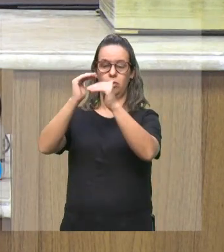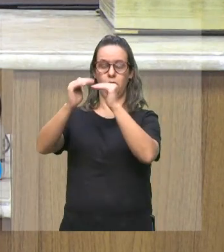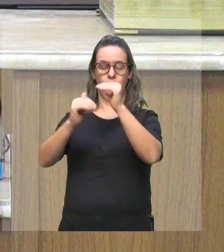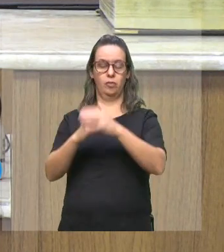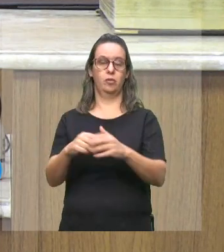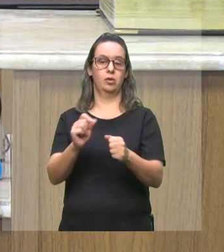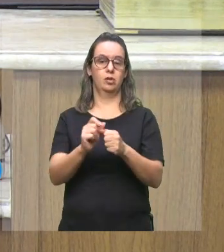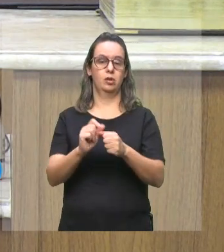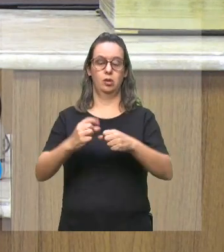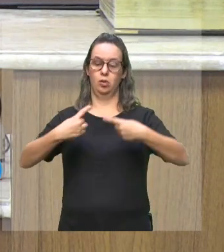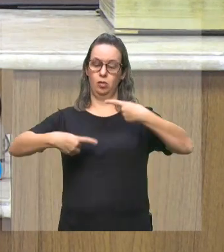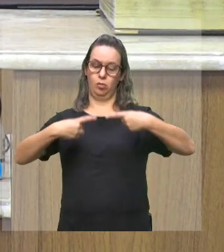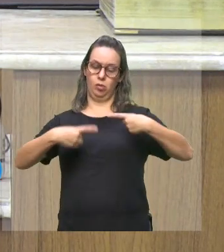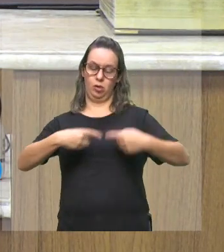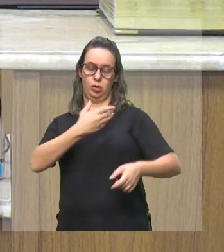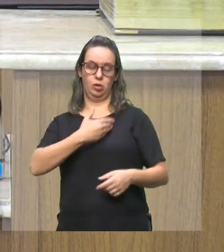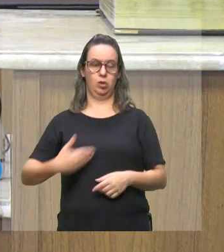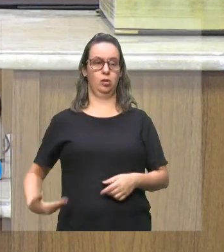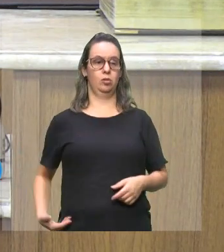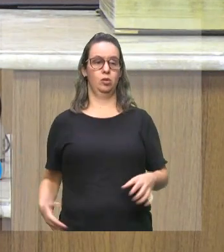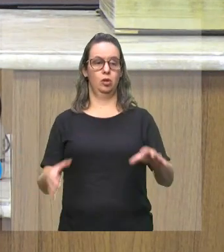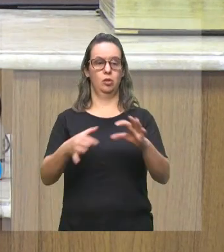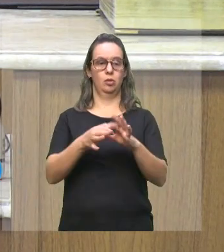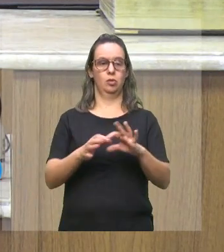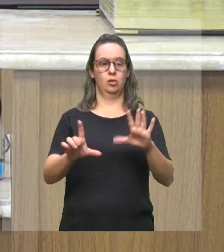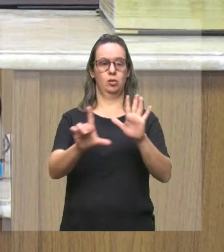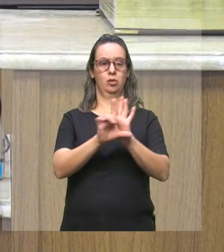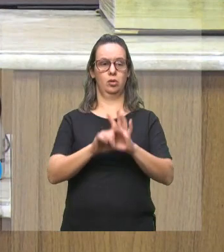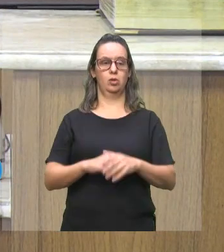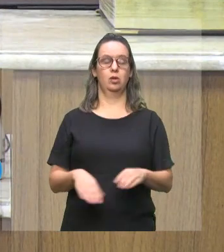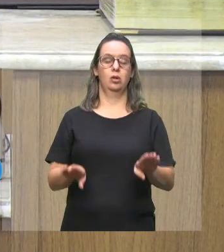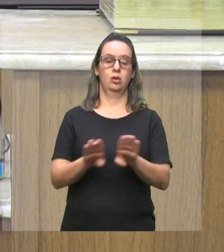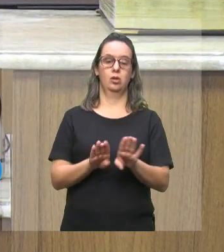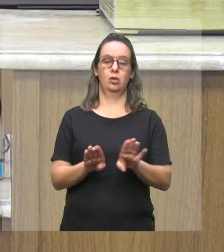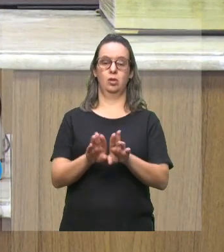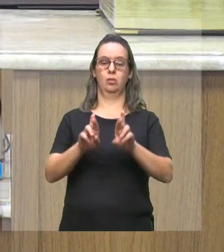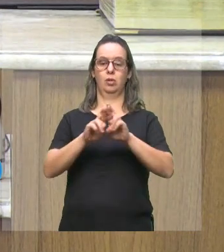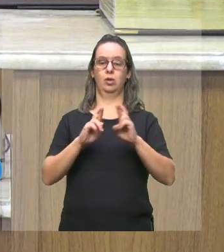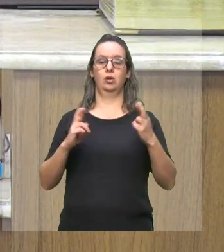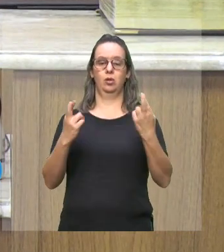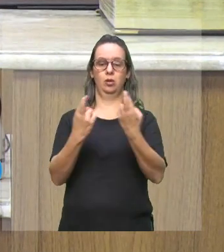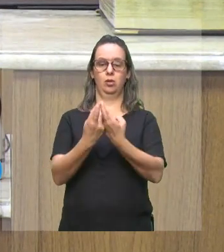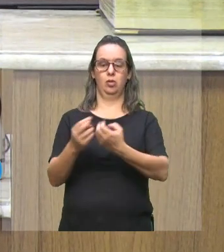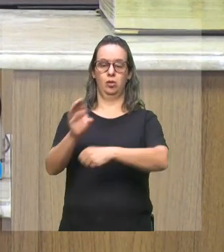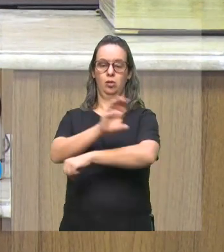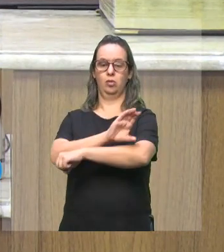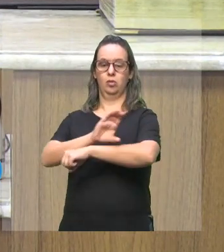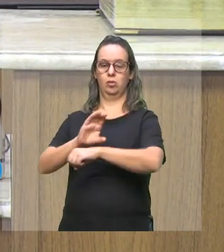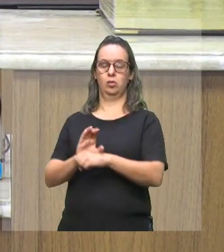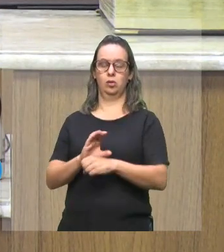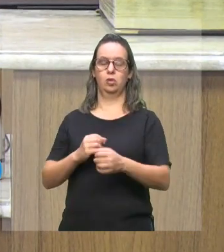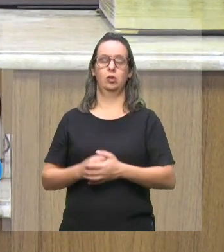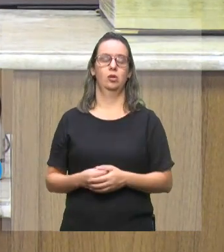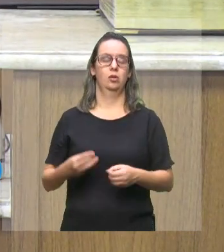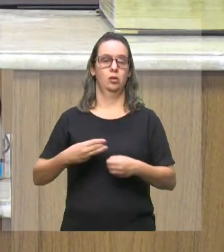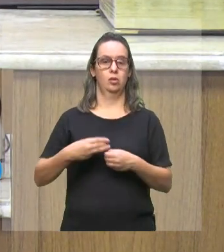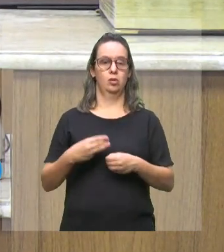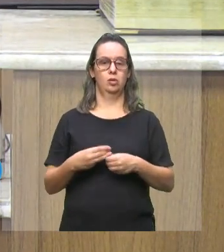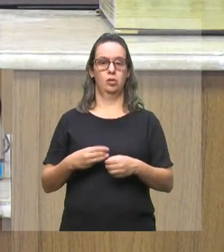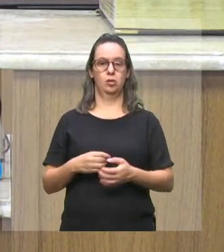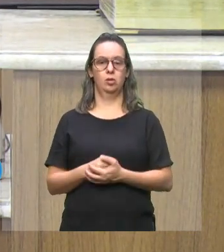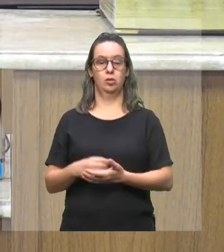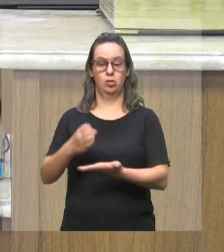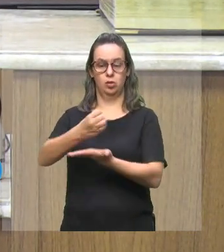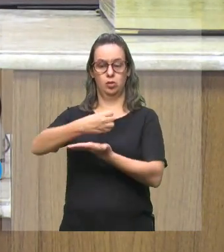públicas relacionadas a esta lei, inclusive em reuniões do Conselho Municipal de Ciência, Tecnologia e Inovação de